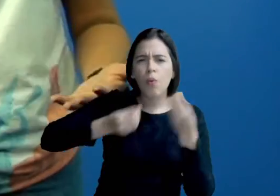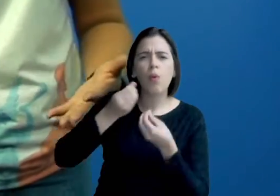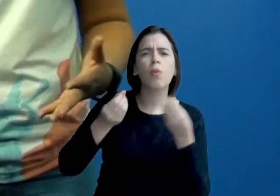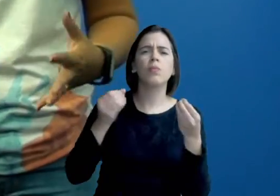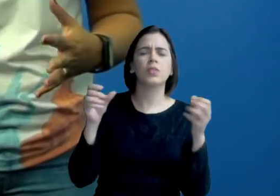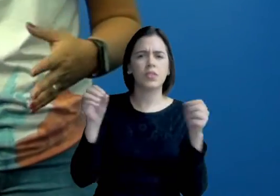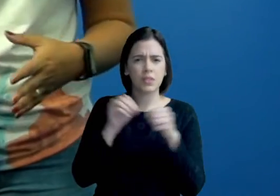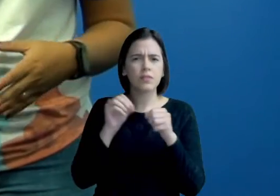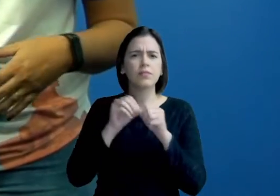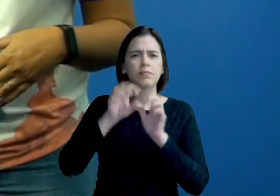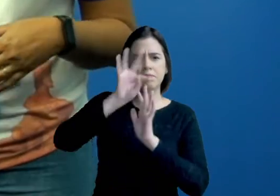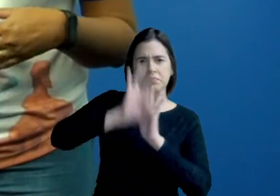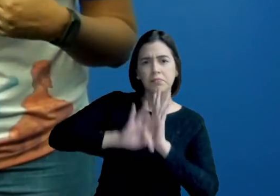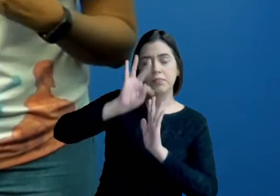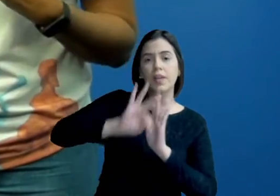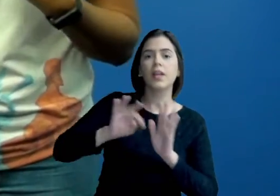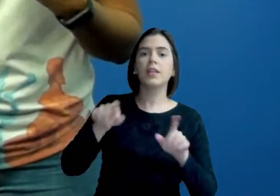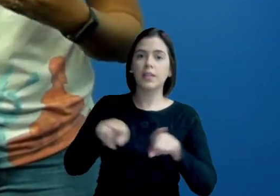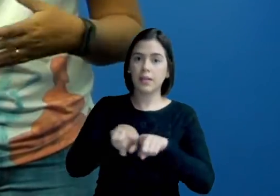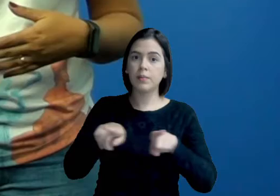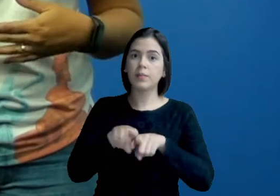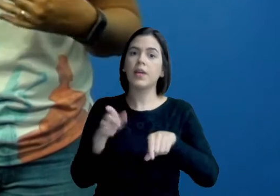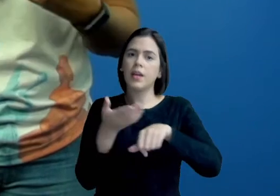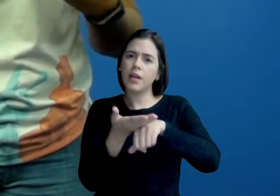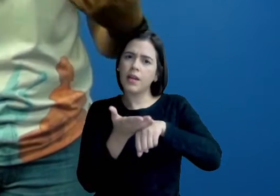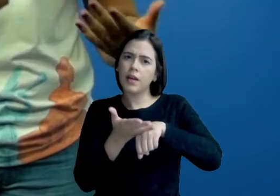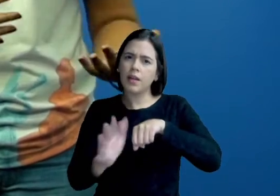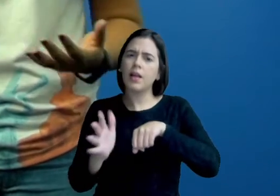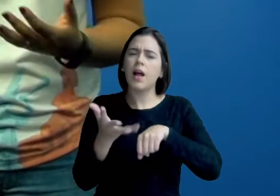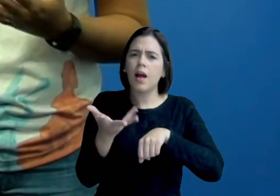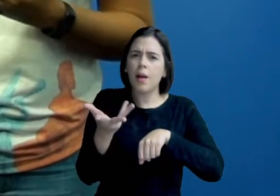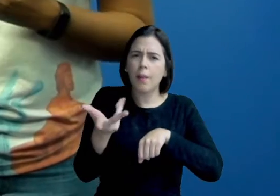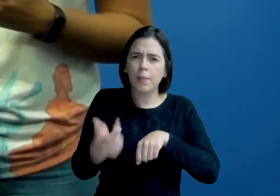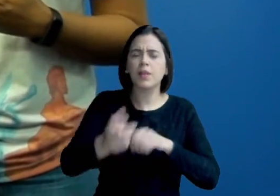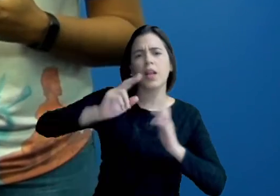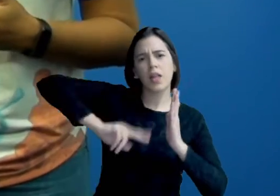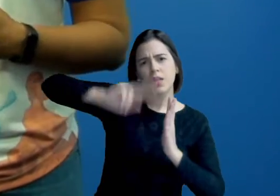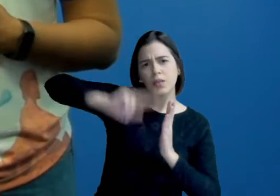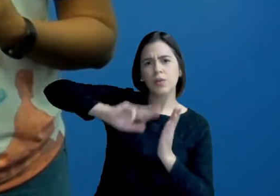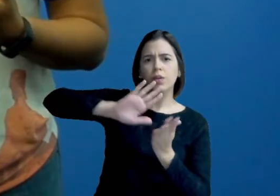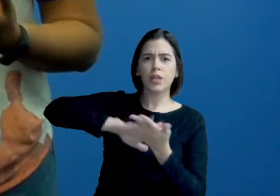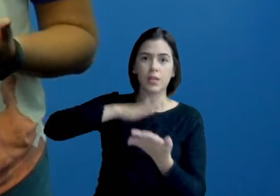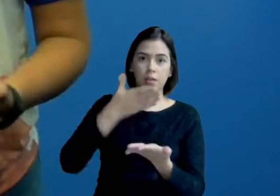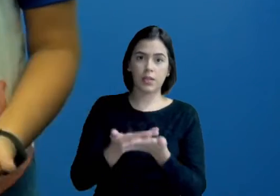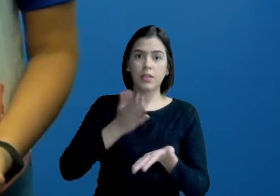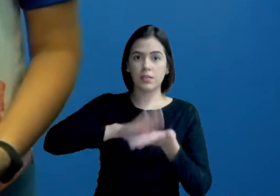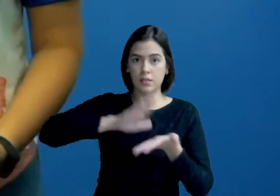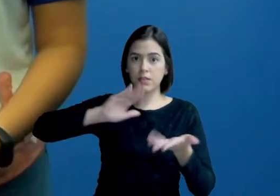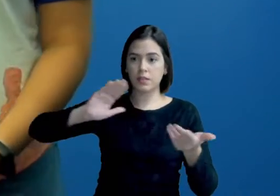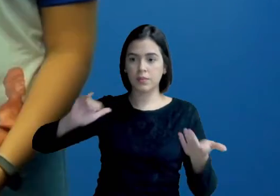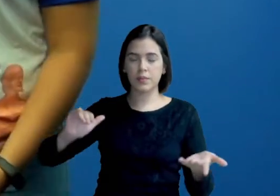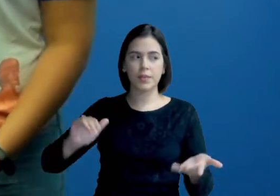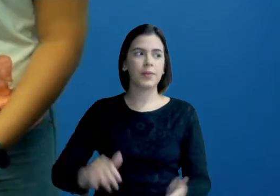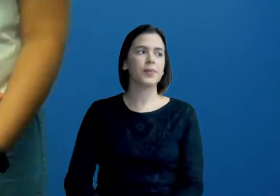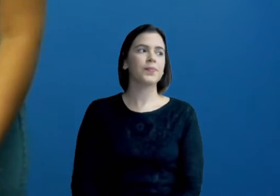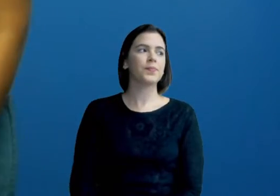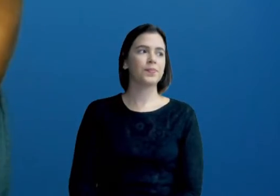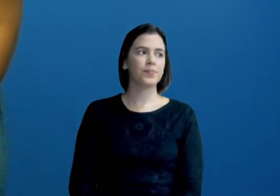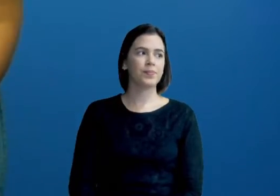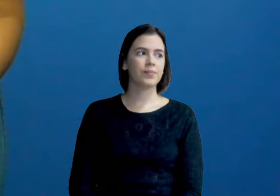esse gênero e trabalhar a nossa habilidade de leitura e interpretação de texto em língua espanhola.